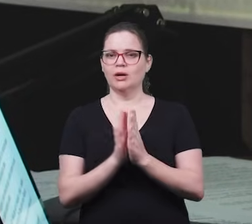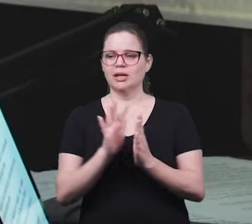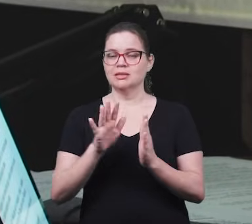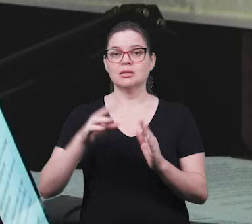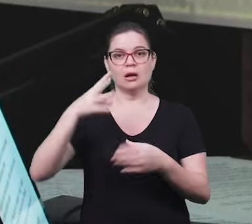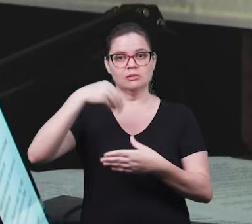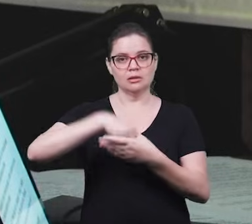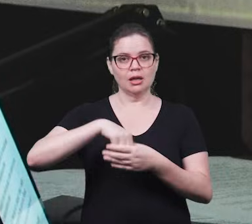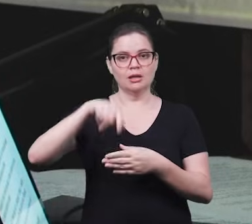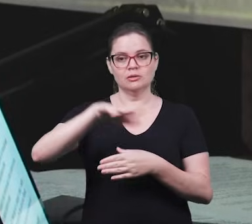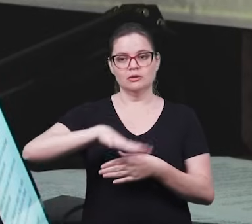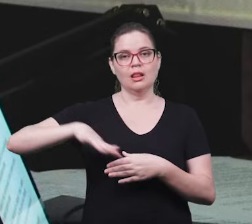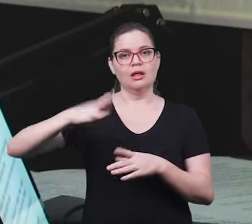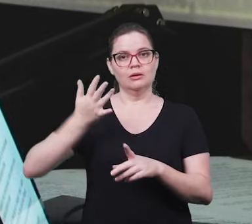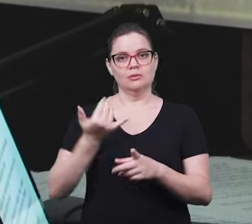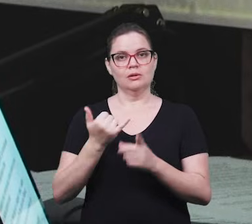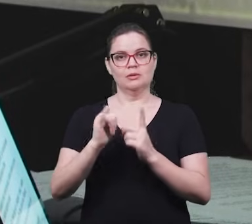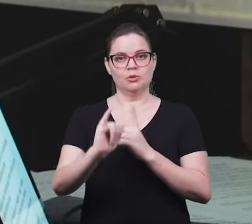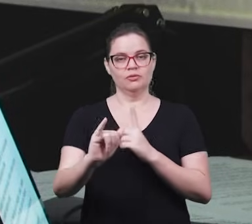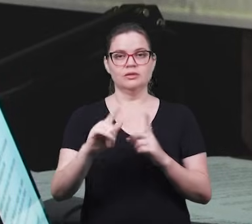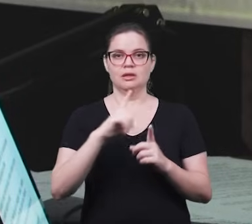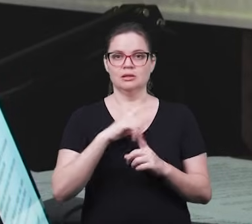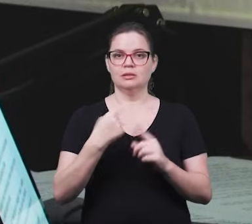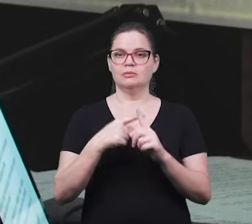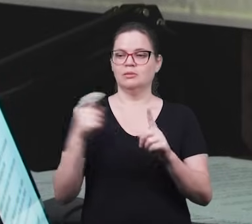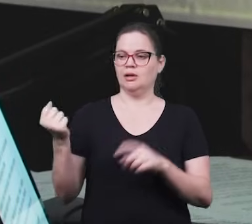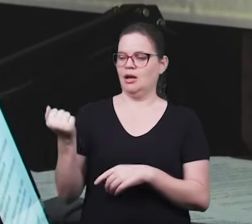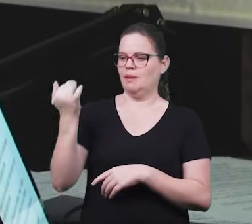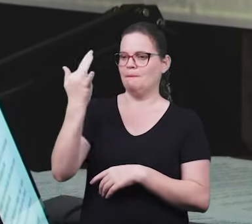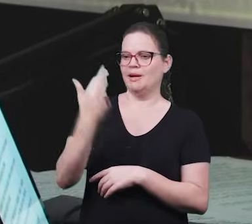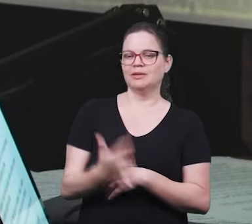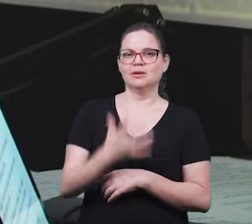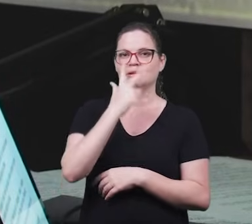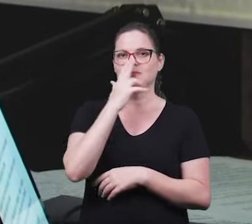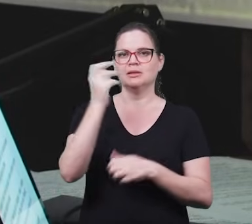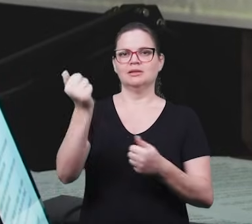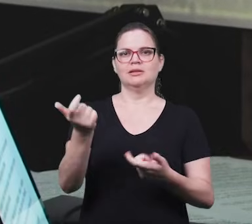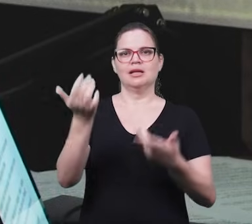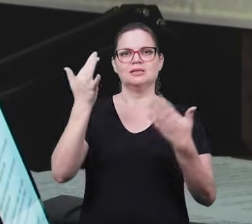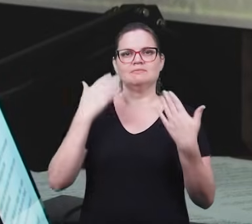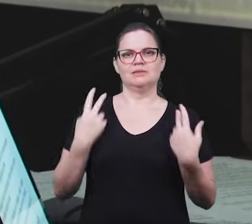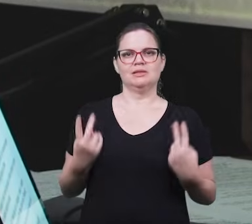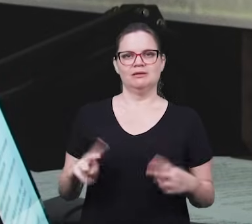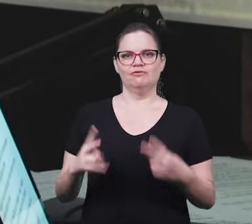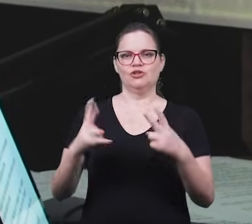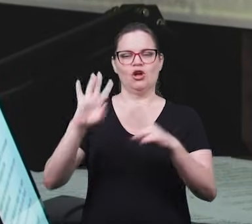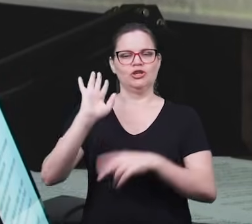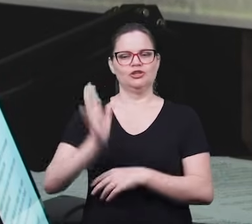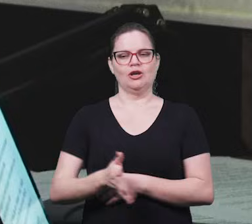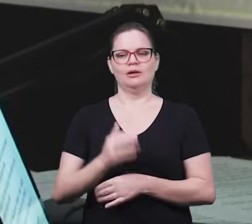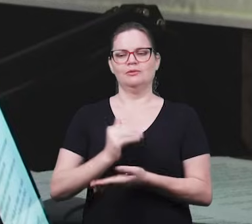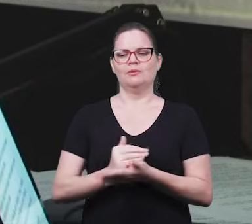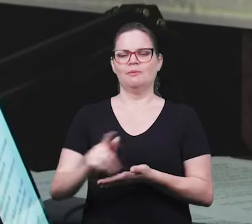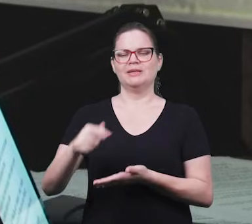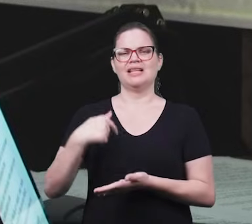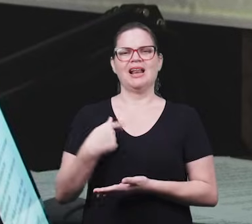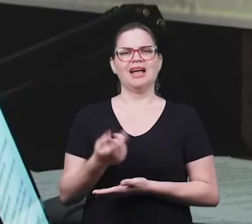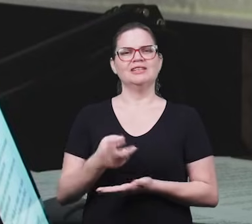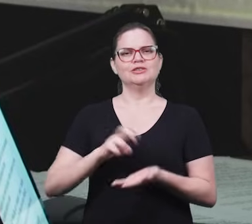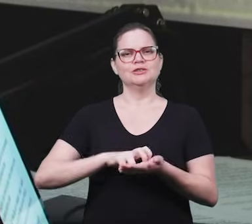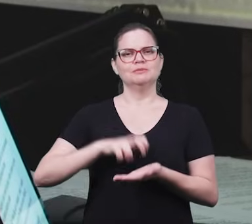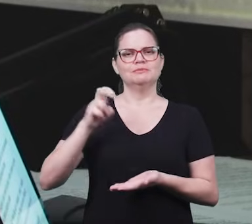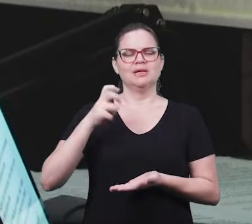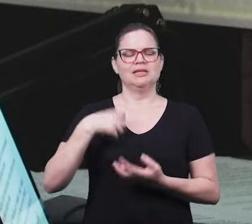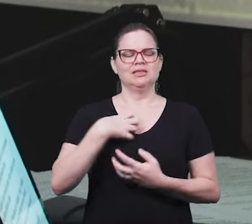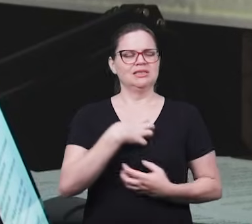Eu costumo dizer uma coisa, a madrugada antecipa as vitórias do dia. Né? Isso mesmo. Você começa ali aquela manhã, às vezes com